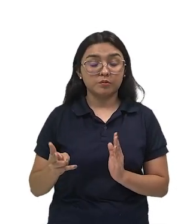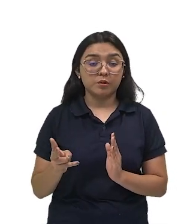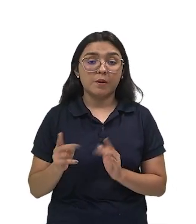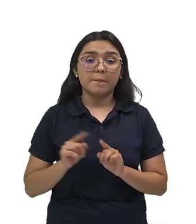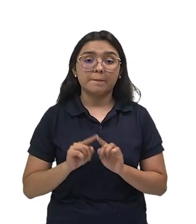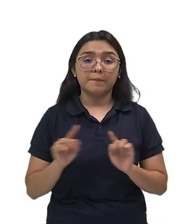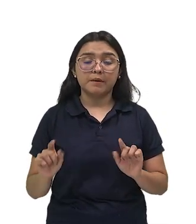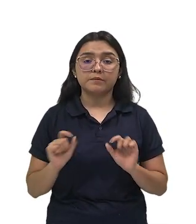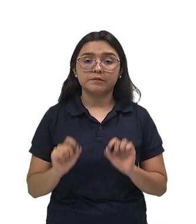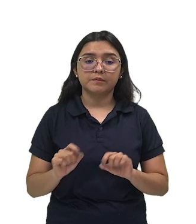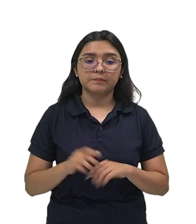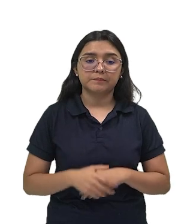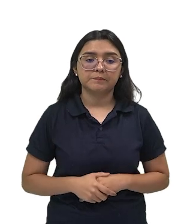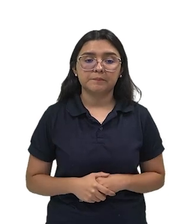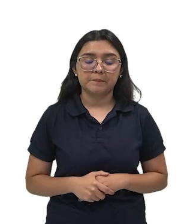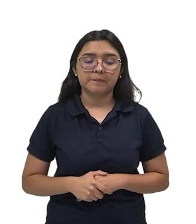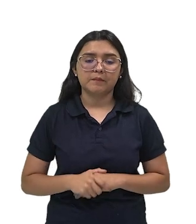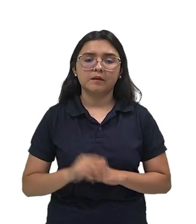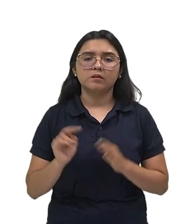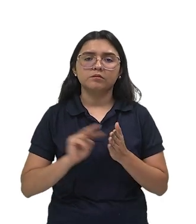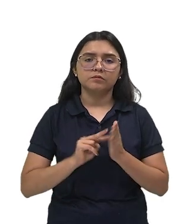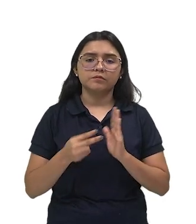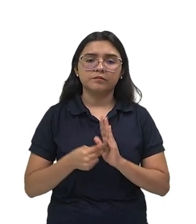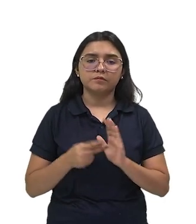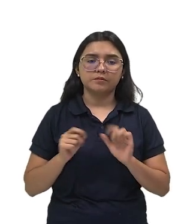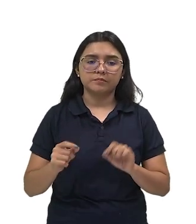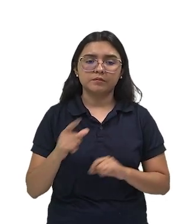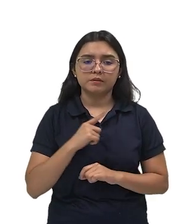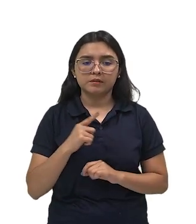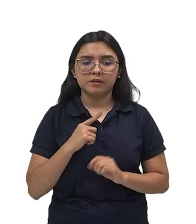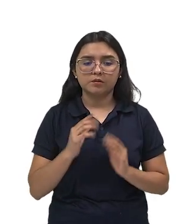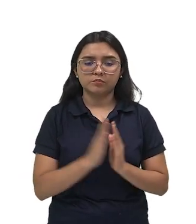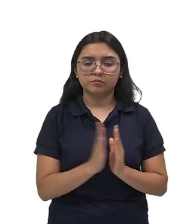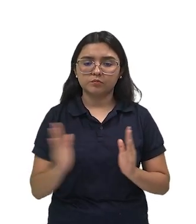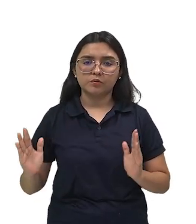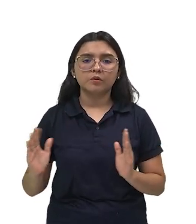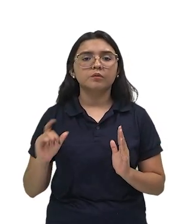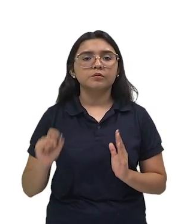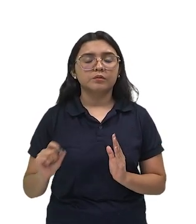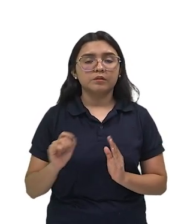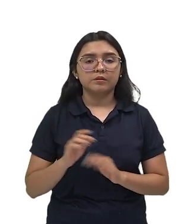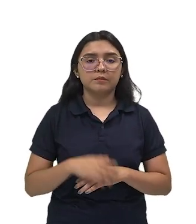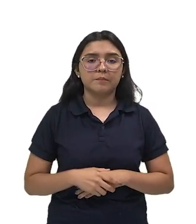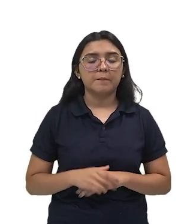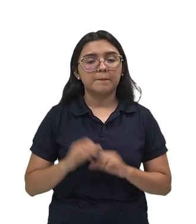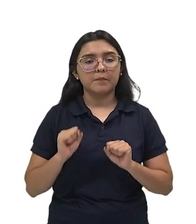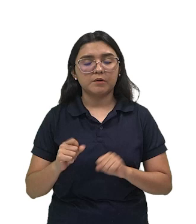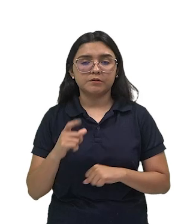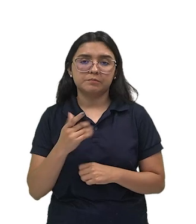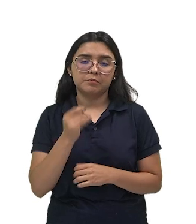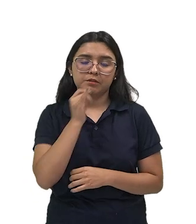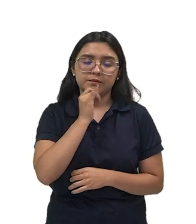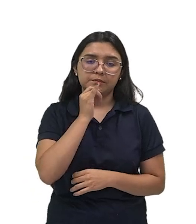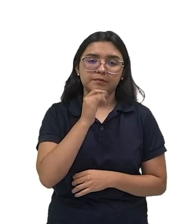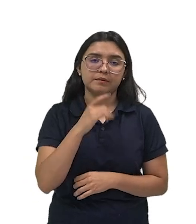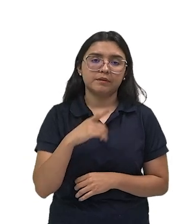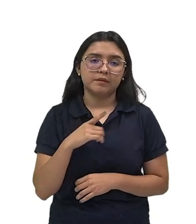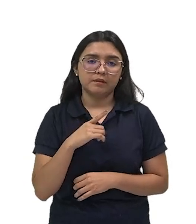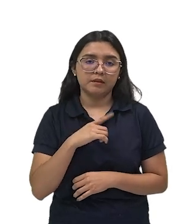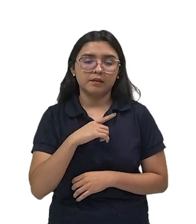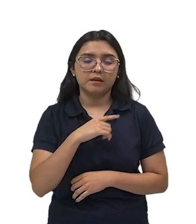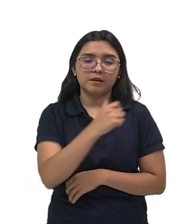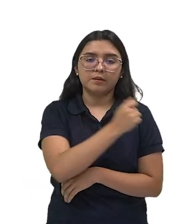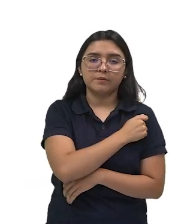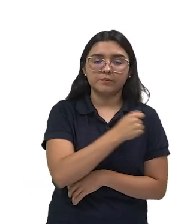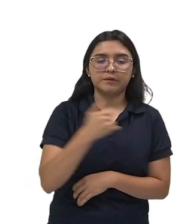por trás de ser contínuo é porque eu estou dentro de um intervalinho. Porque, claro, eu posso ter aluno, digamos, de 10